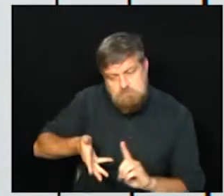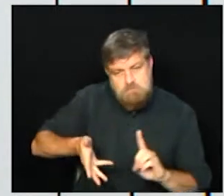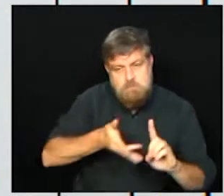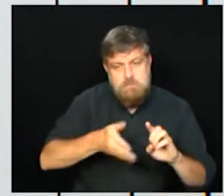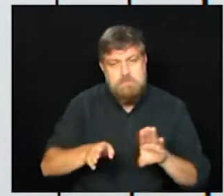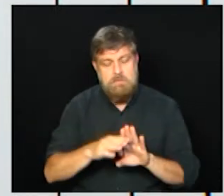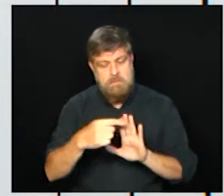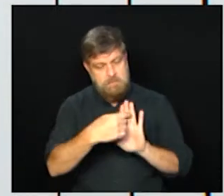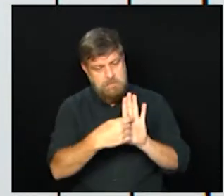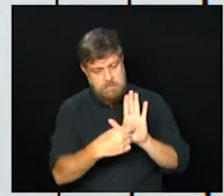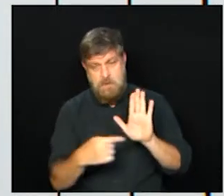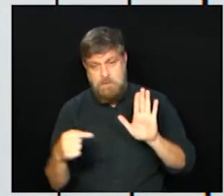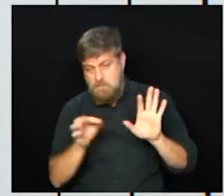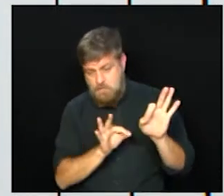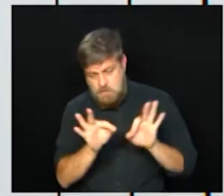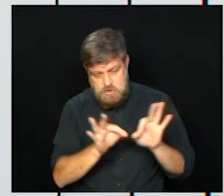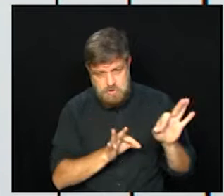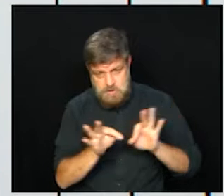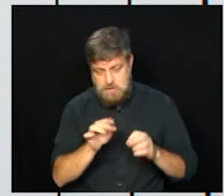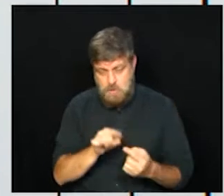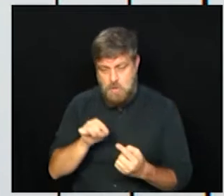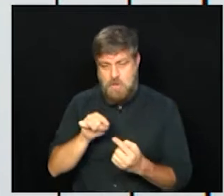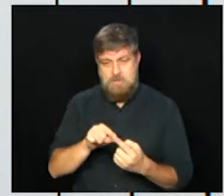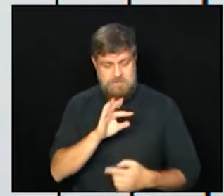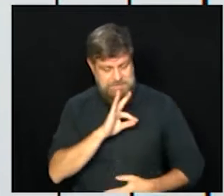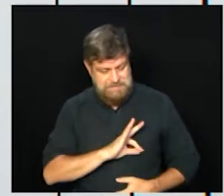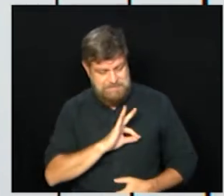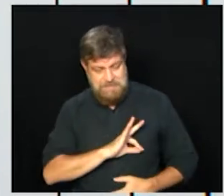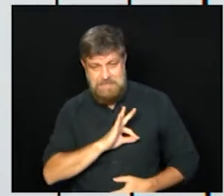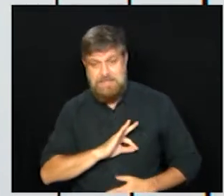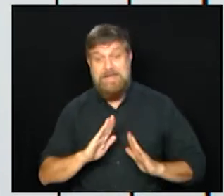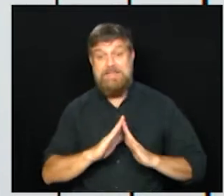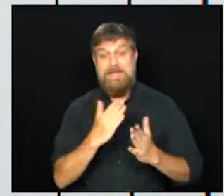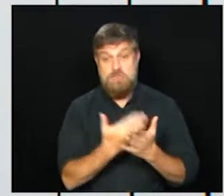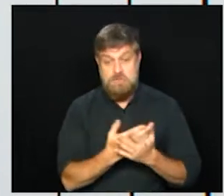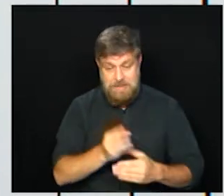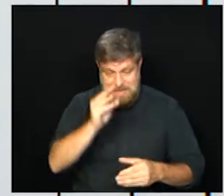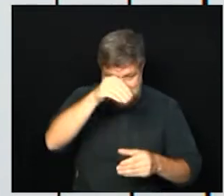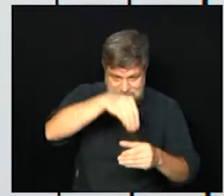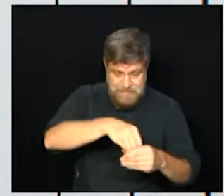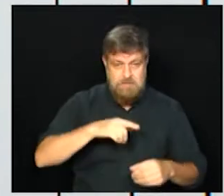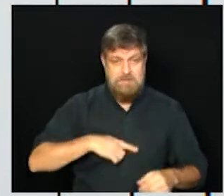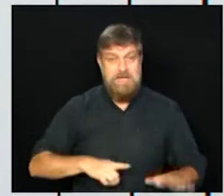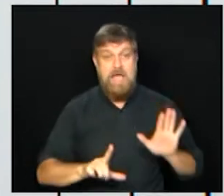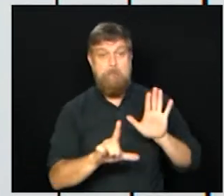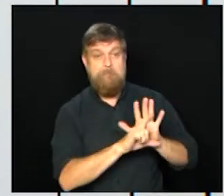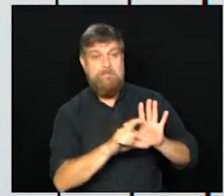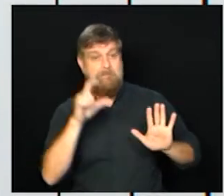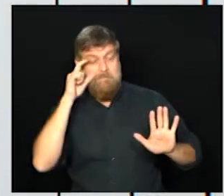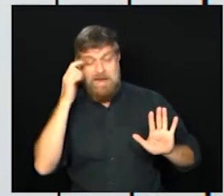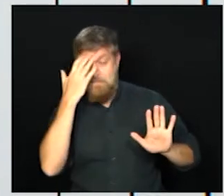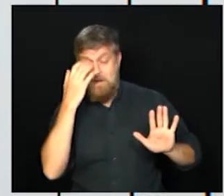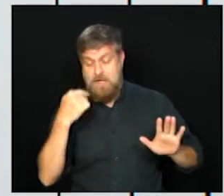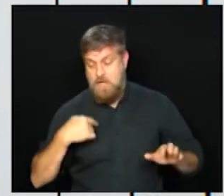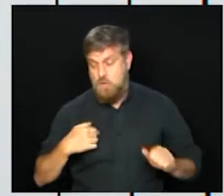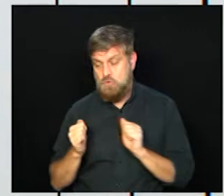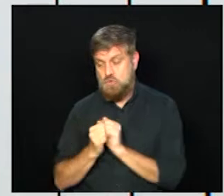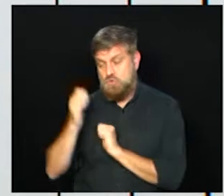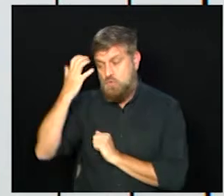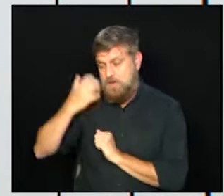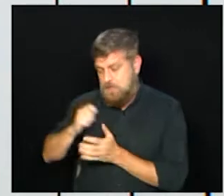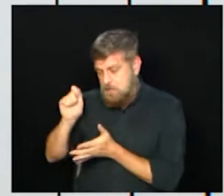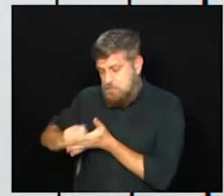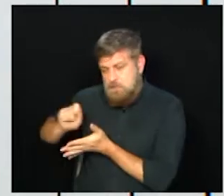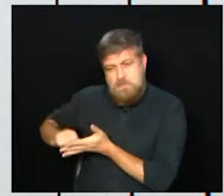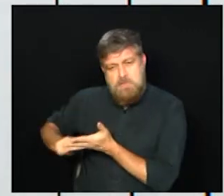geração de emprego e renda. Tem um projeto que é a Lei Maria da Penha nas escolas, que é meu e da vereadora Guida Calisto, que é justamente para